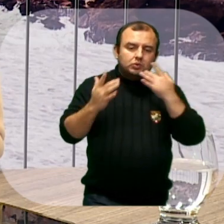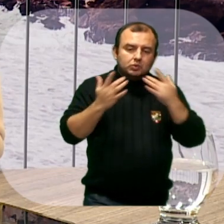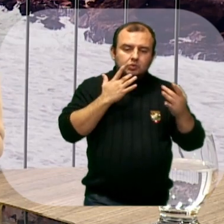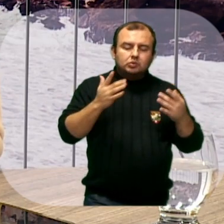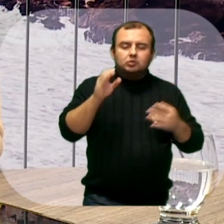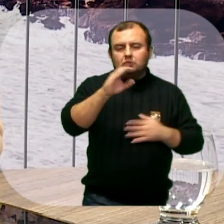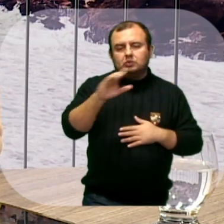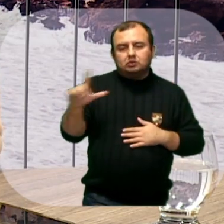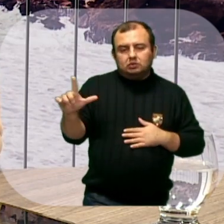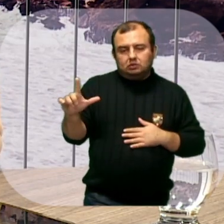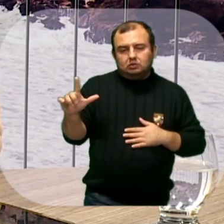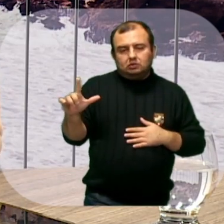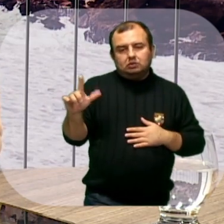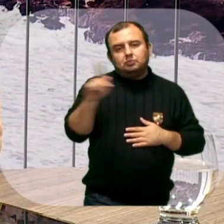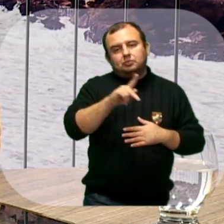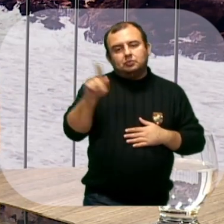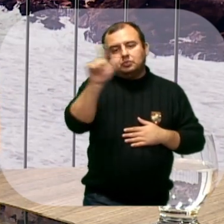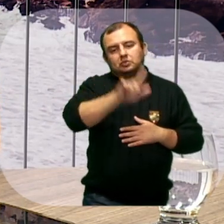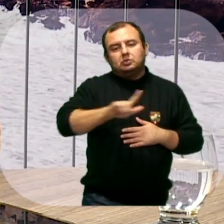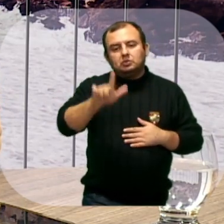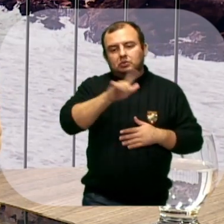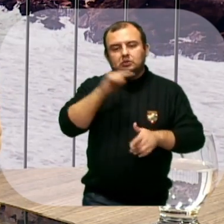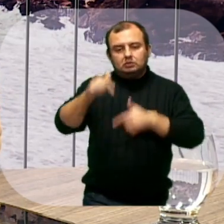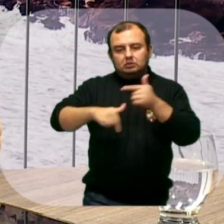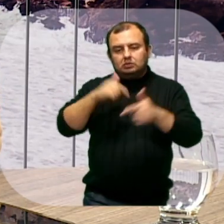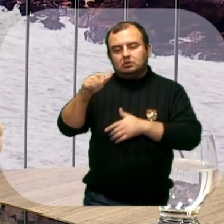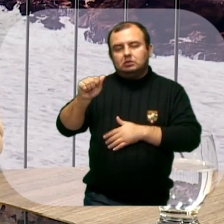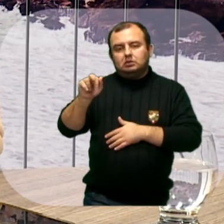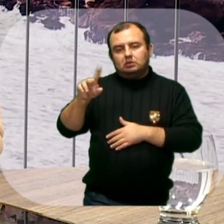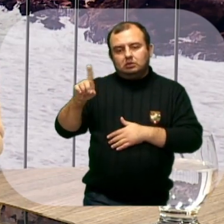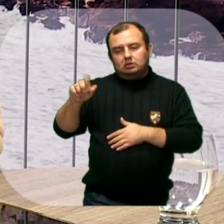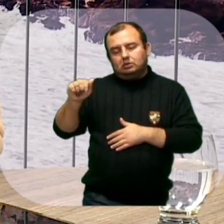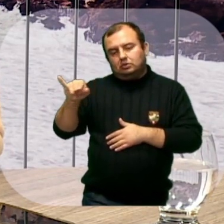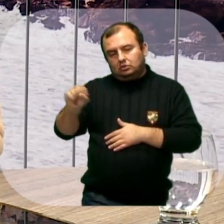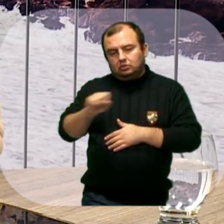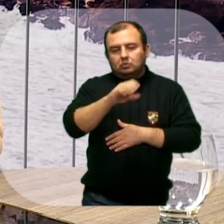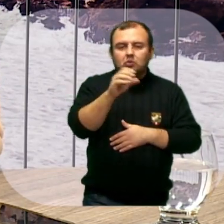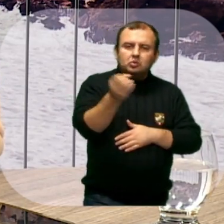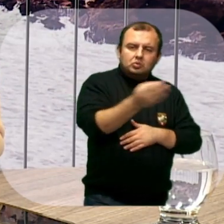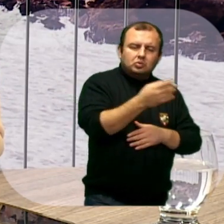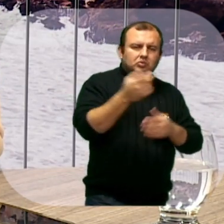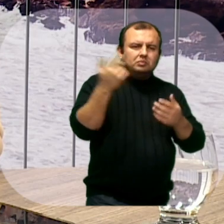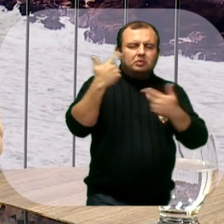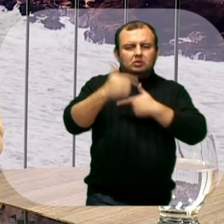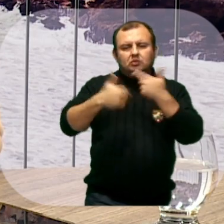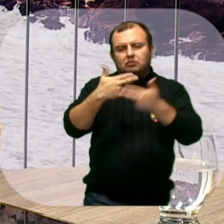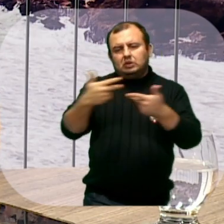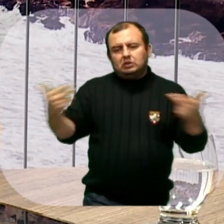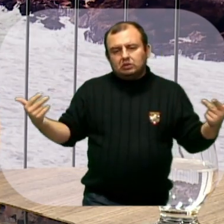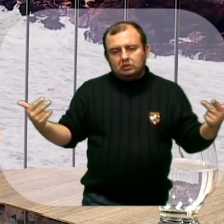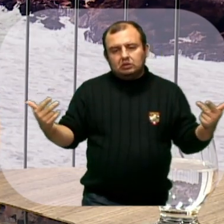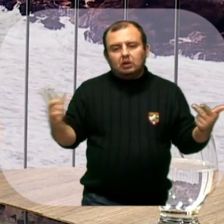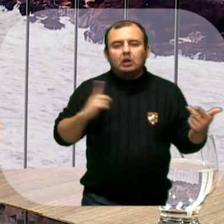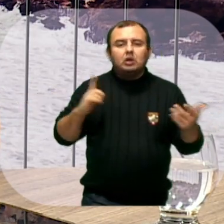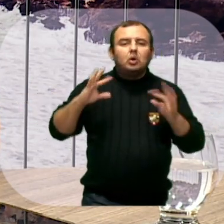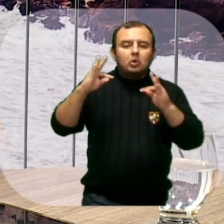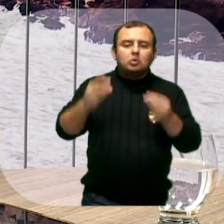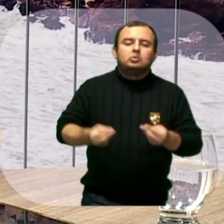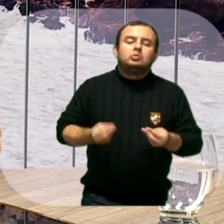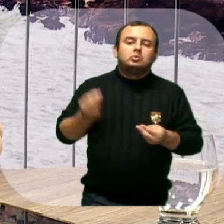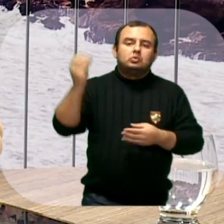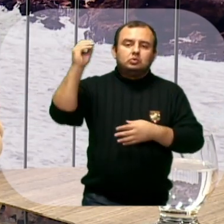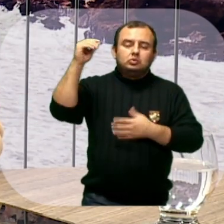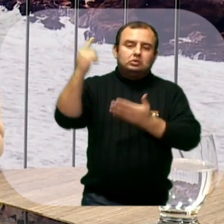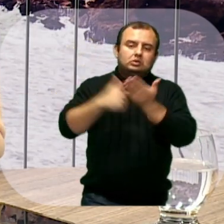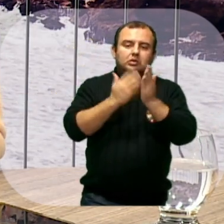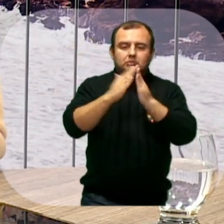pelos clássicos, professora de literatura, que trabalhou arcadismo, barroco, modernismo, pré-modernismo. Gente, nós temos tudo na